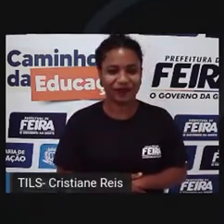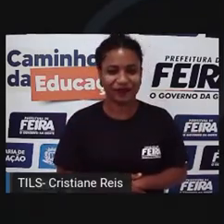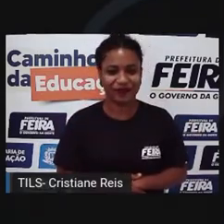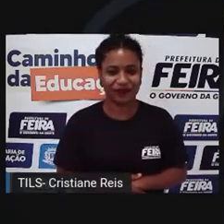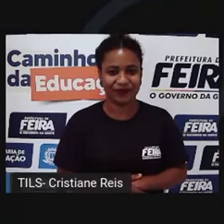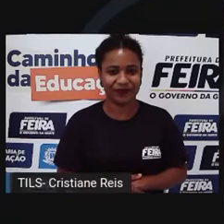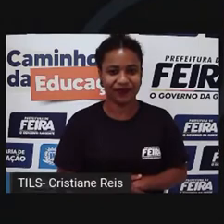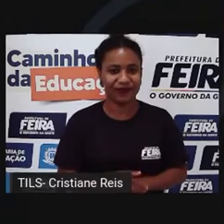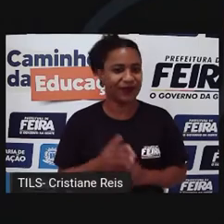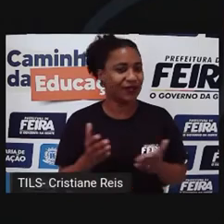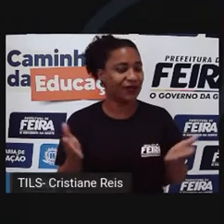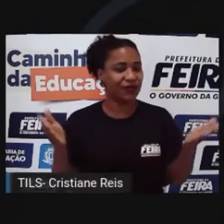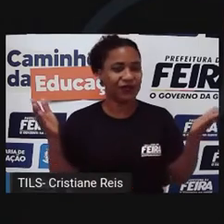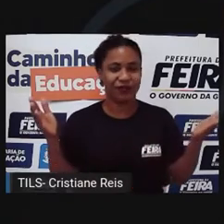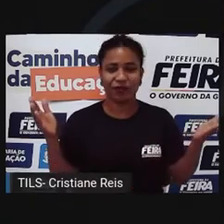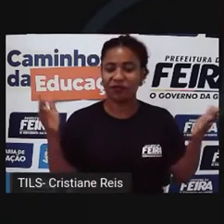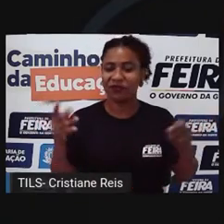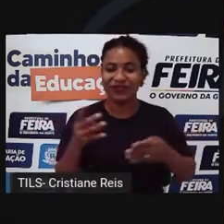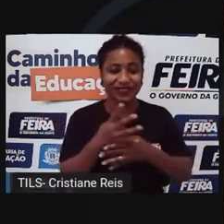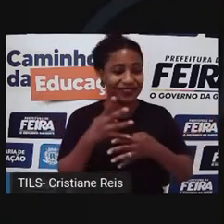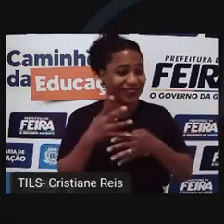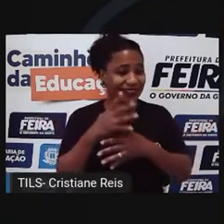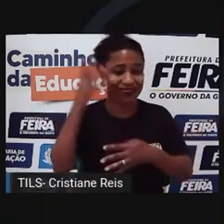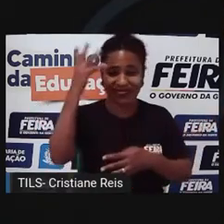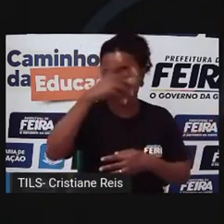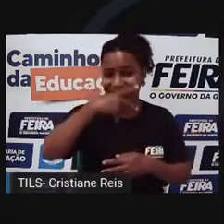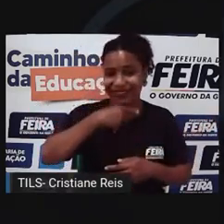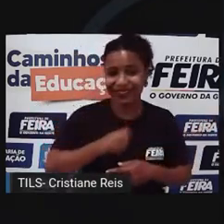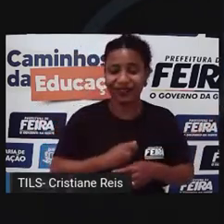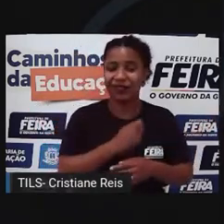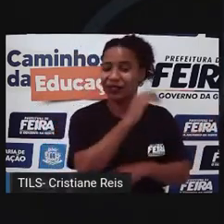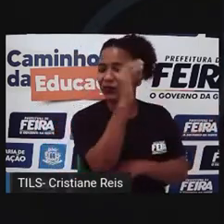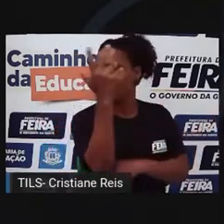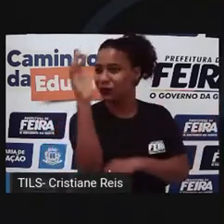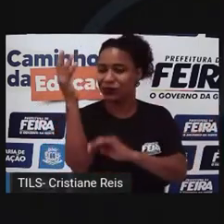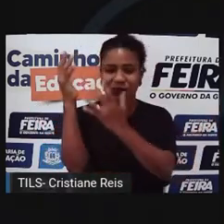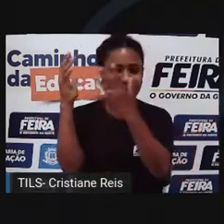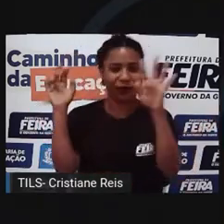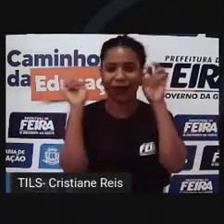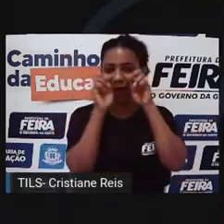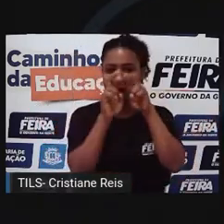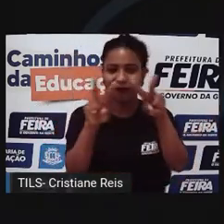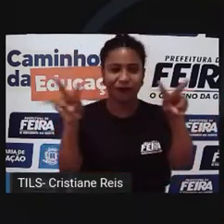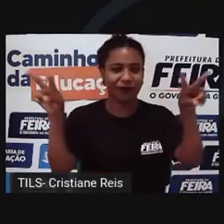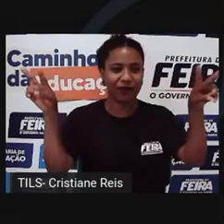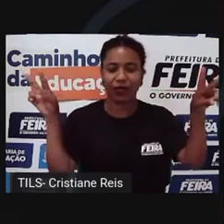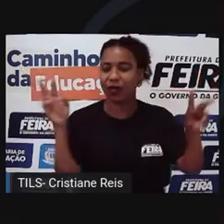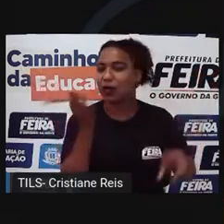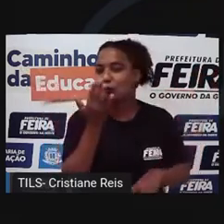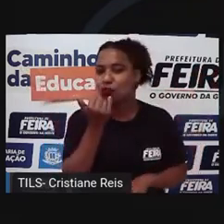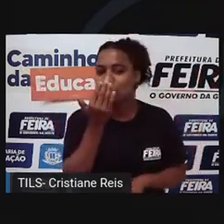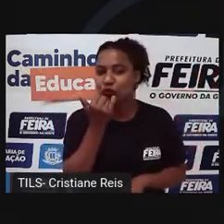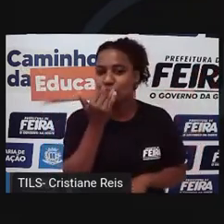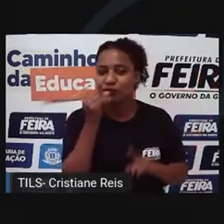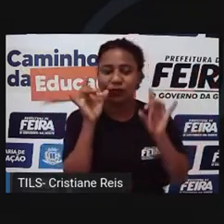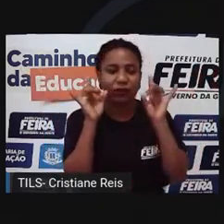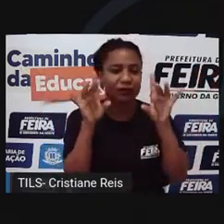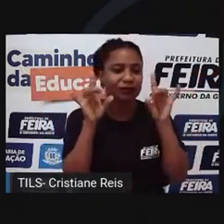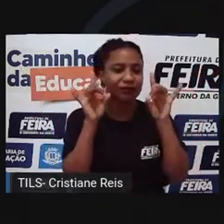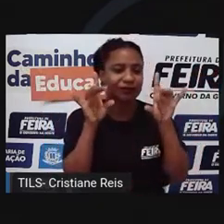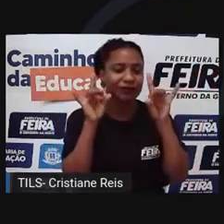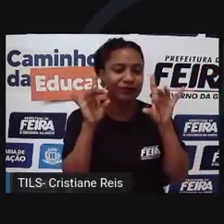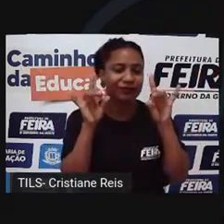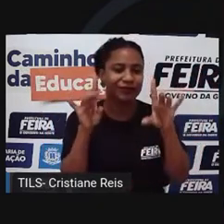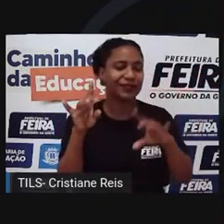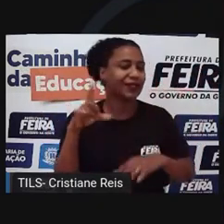Como não se encantar com essas duas cidades que misturam paisagens incríveis, uma culinária espetacular, romantismo de